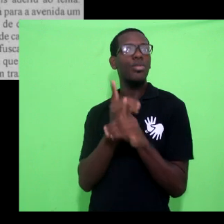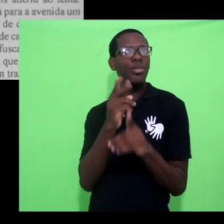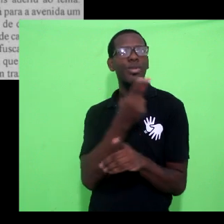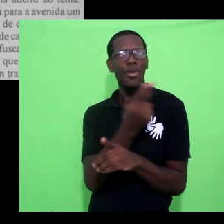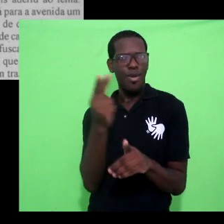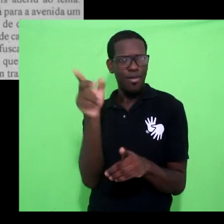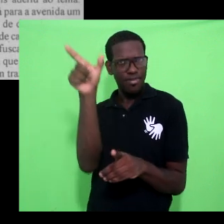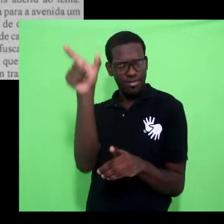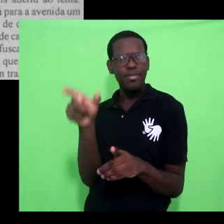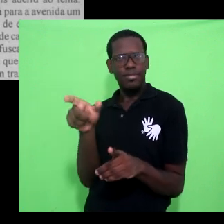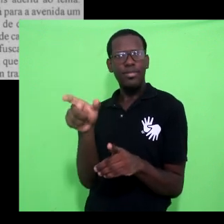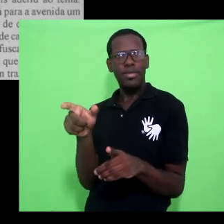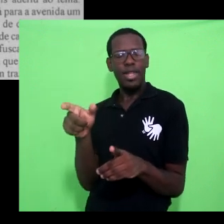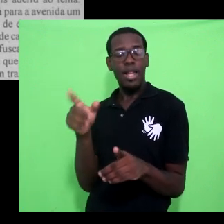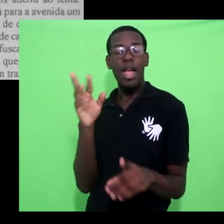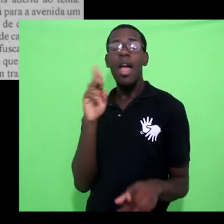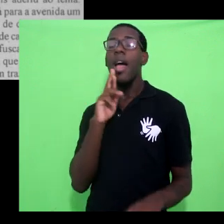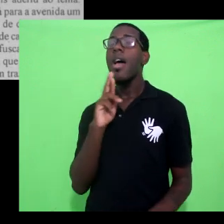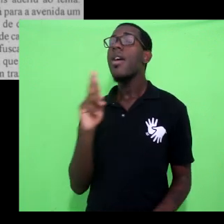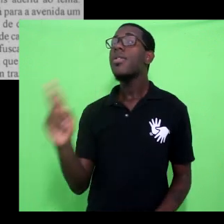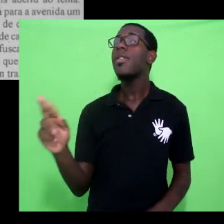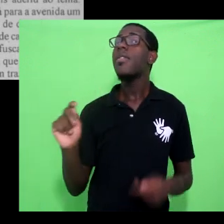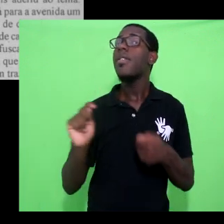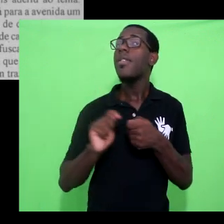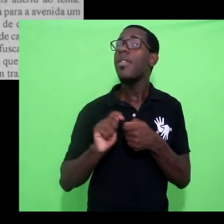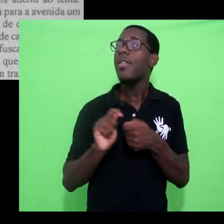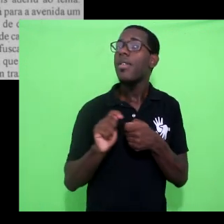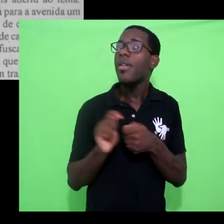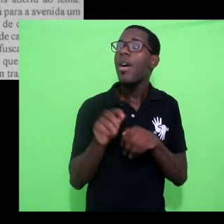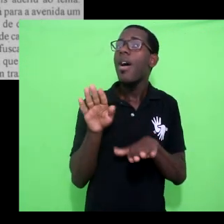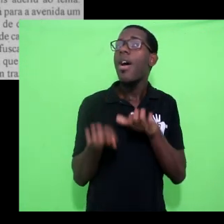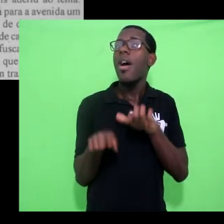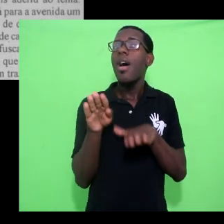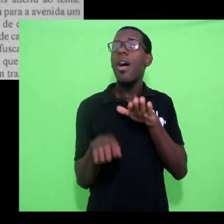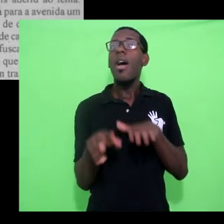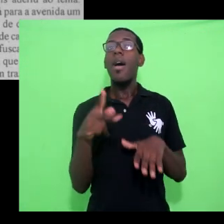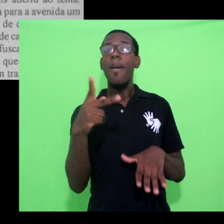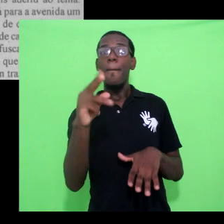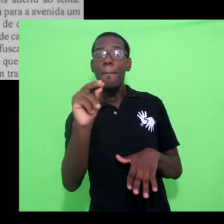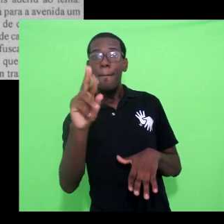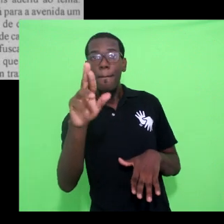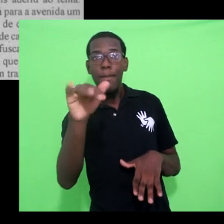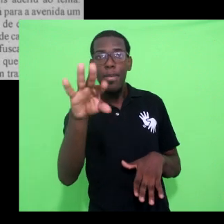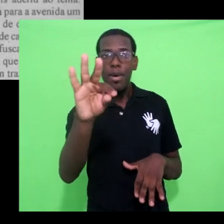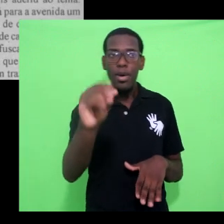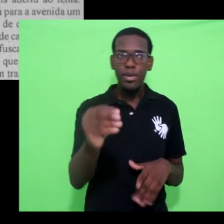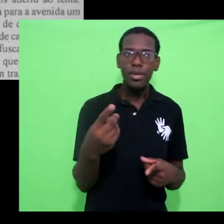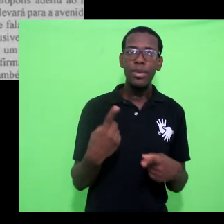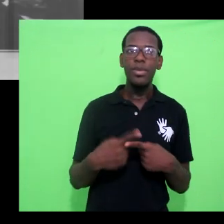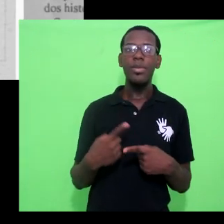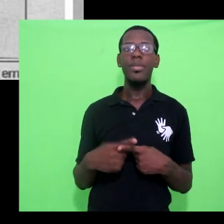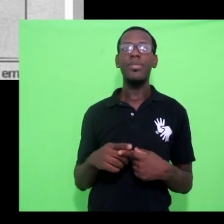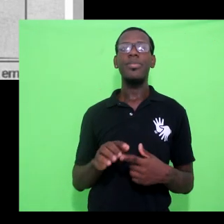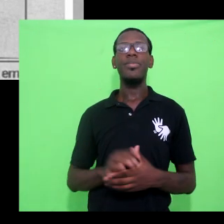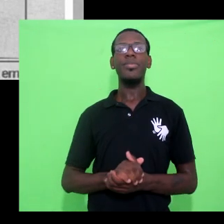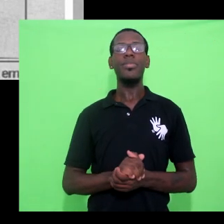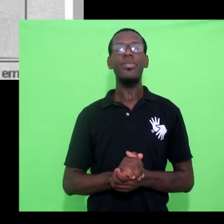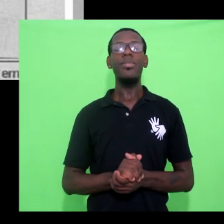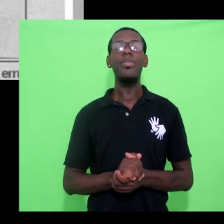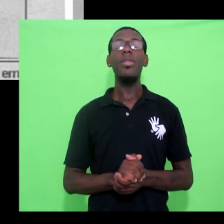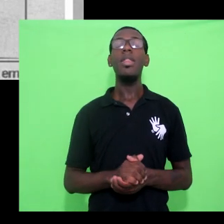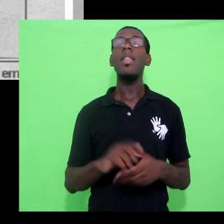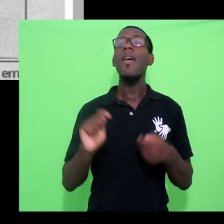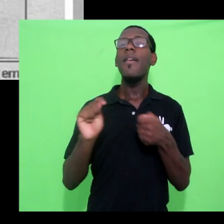terminava o Caminho do Ouro, chamado Variante do Proença. Depois eu descobri que o nome era esse. E resolvi